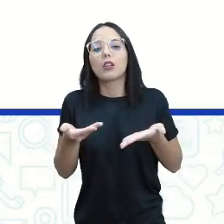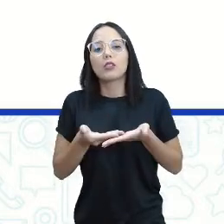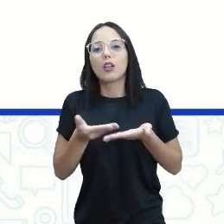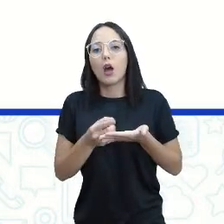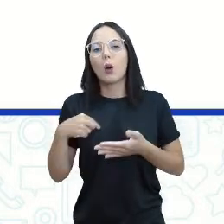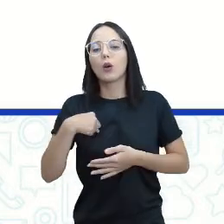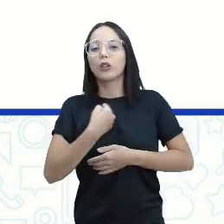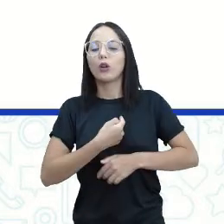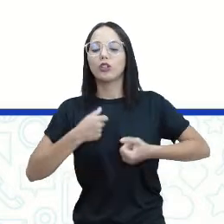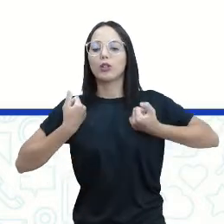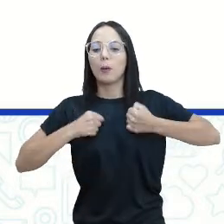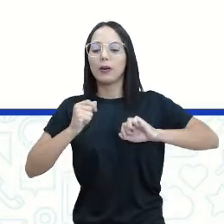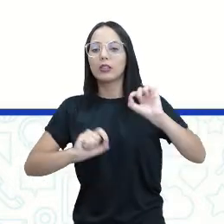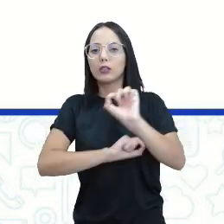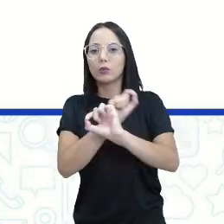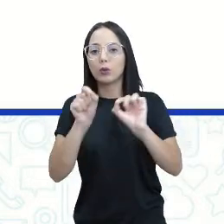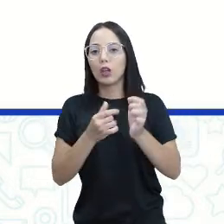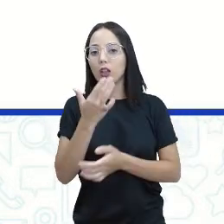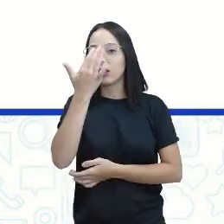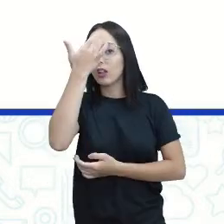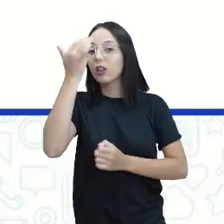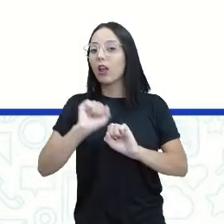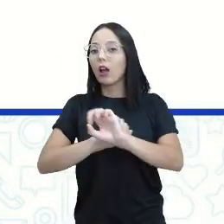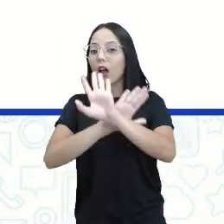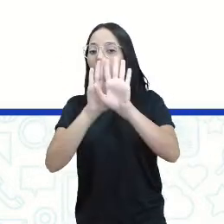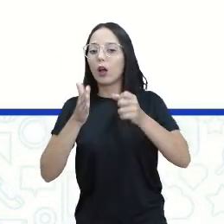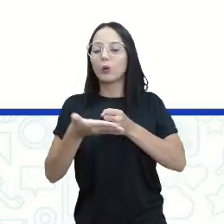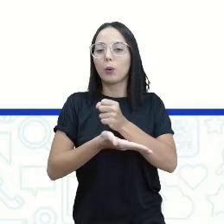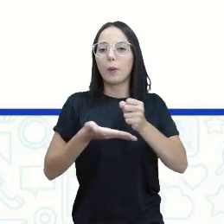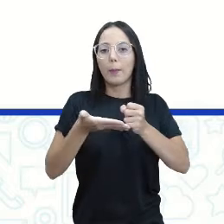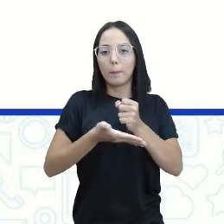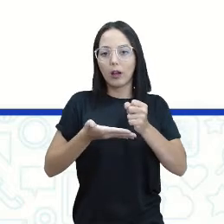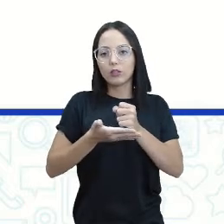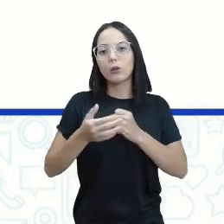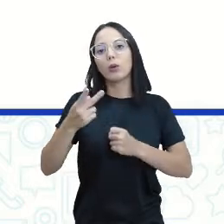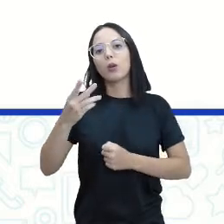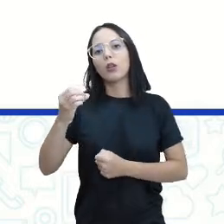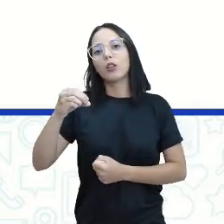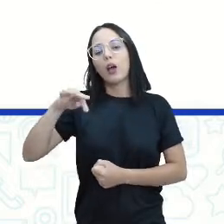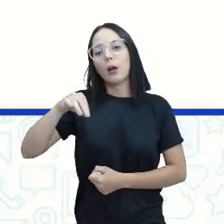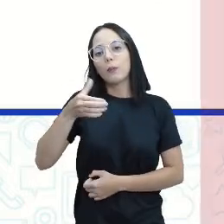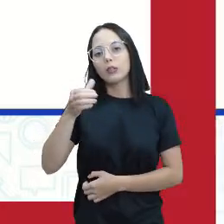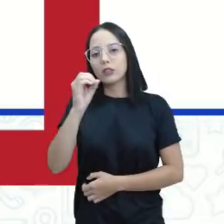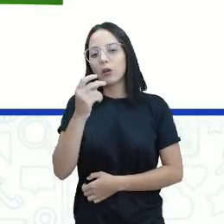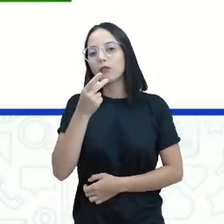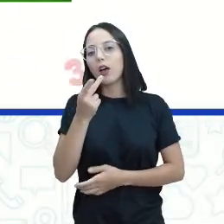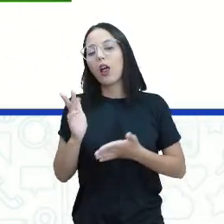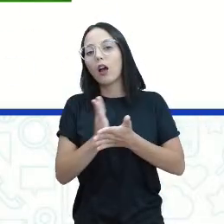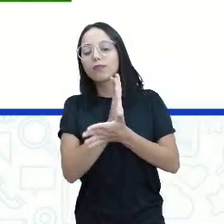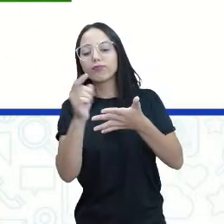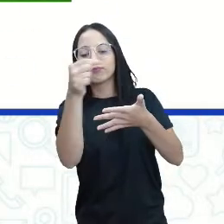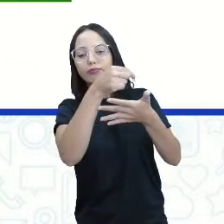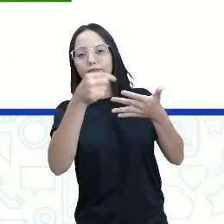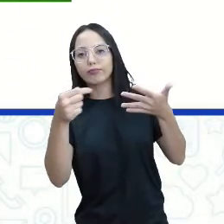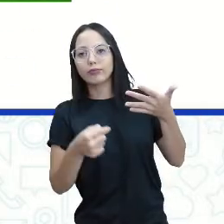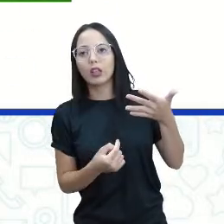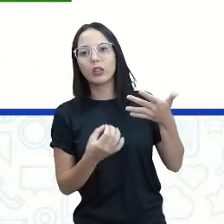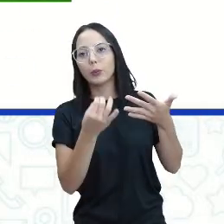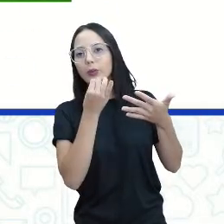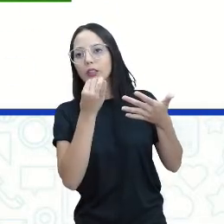precisa exclusivamente de compreender o básico da potenciação para a gente falar de algumas situações. Então,